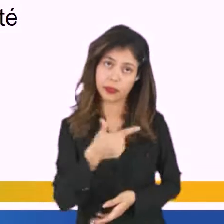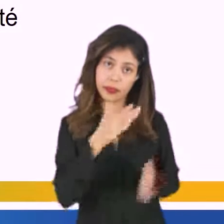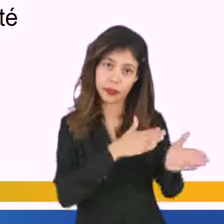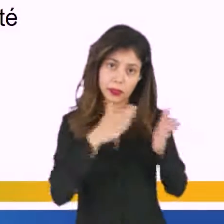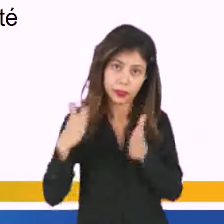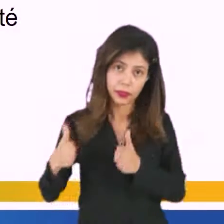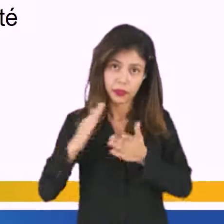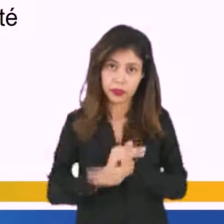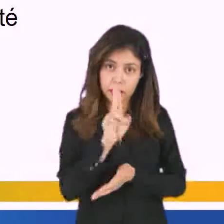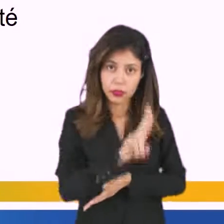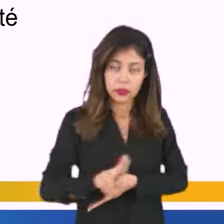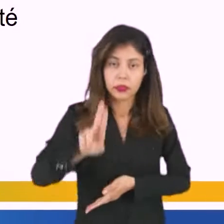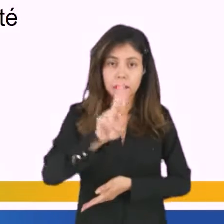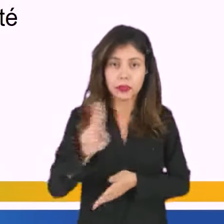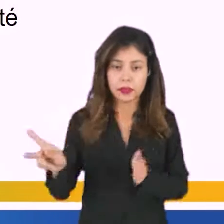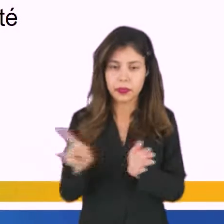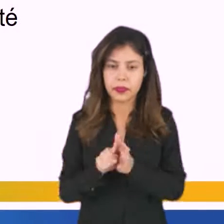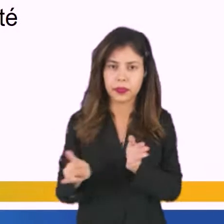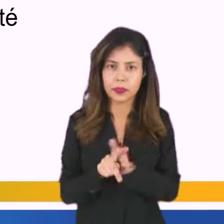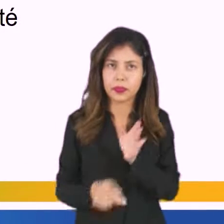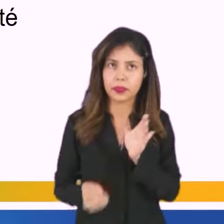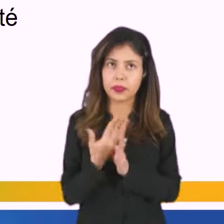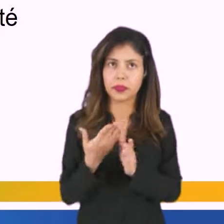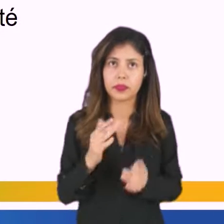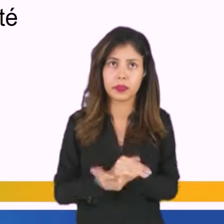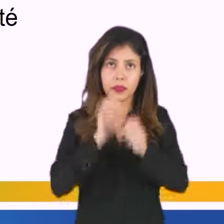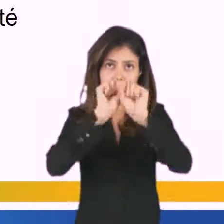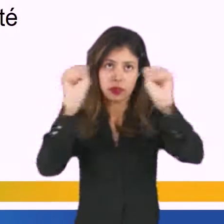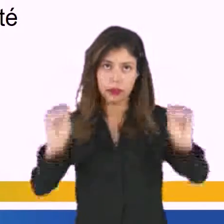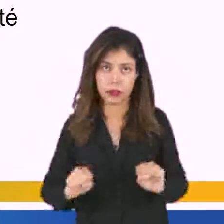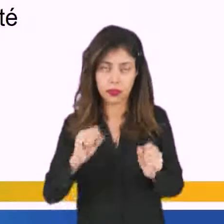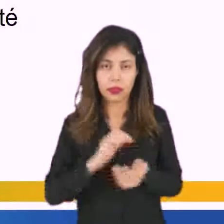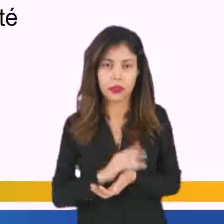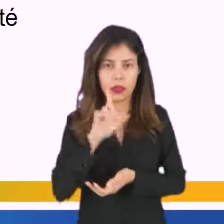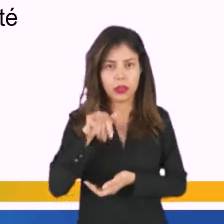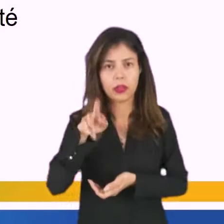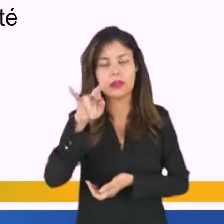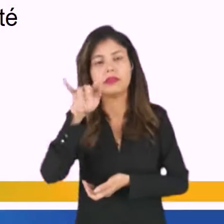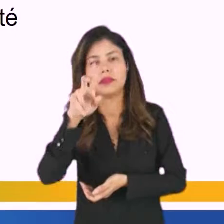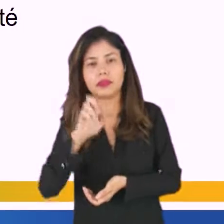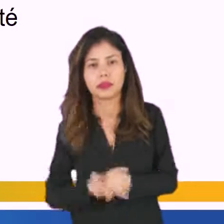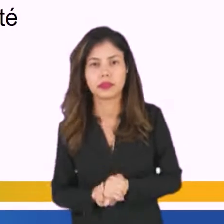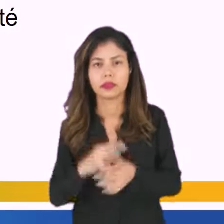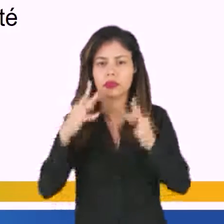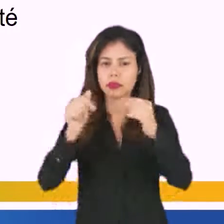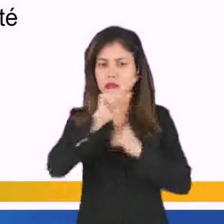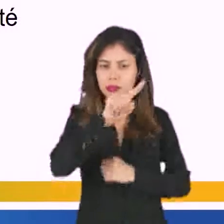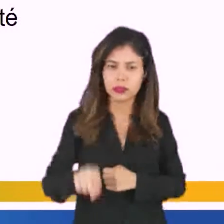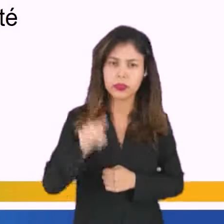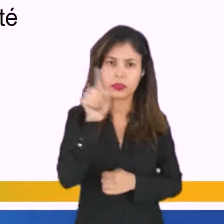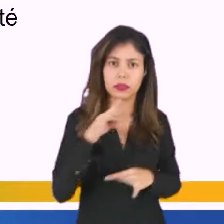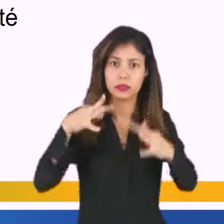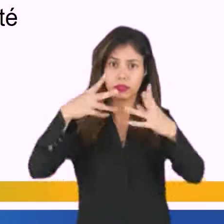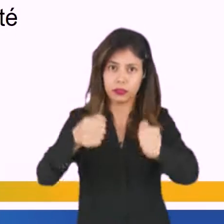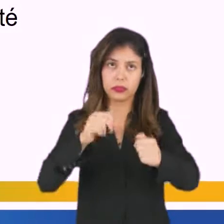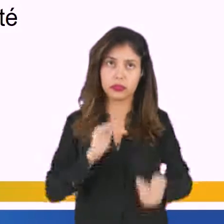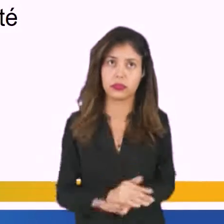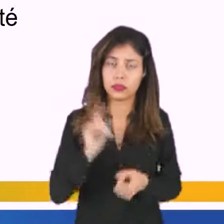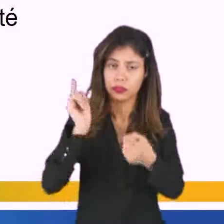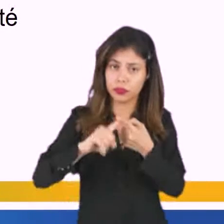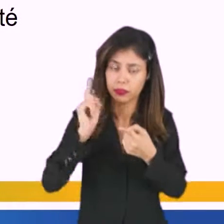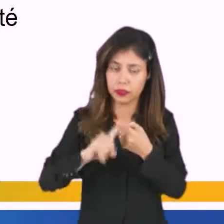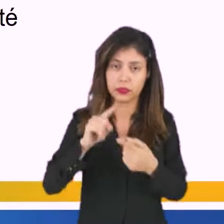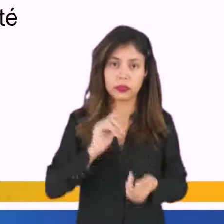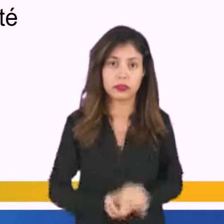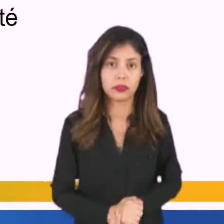segundo passo é, utilizando as propriedades dos sistemas equivalentes, nós vamos anular todos os coeficientes da